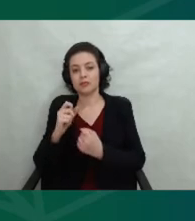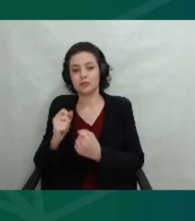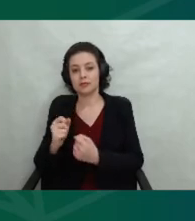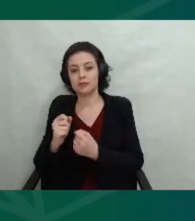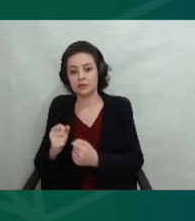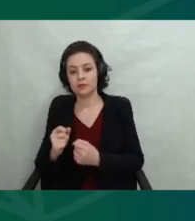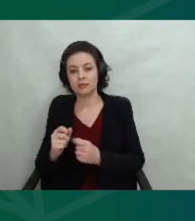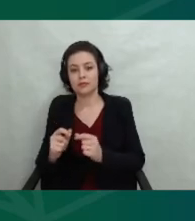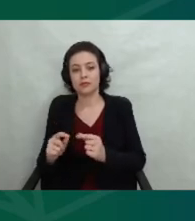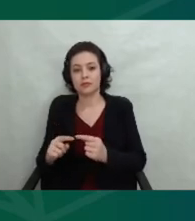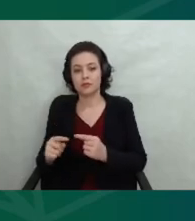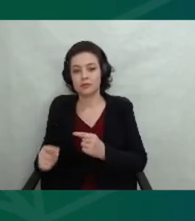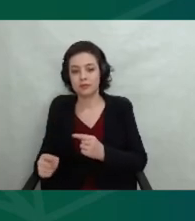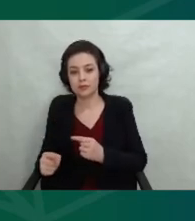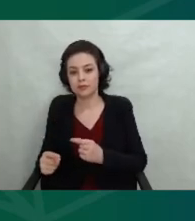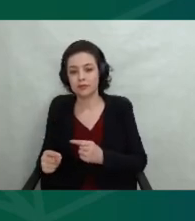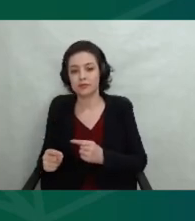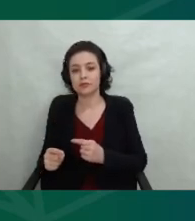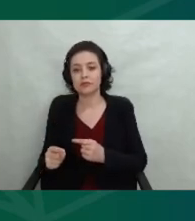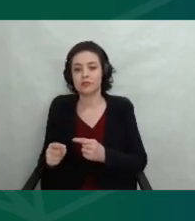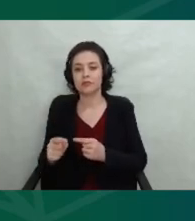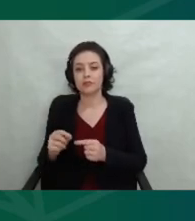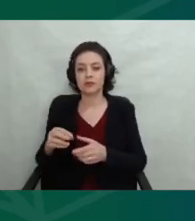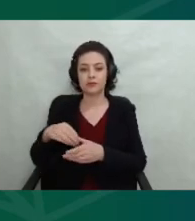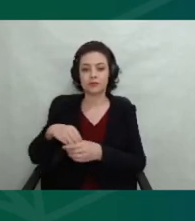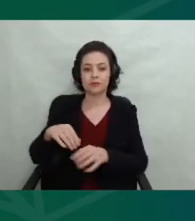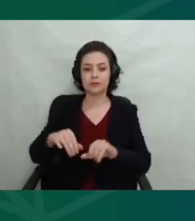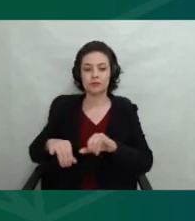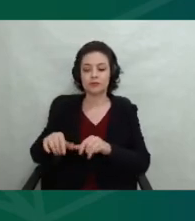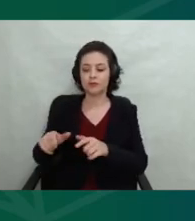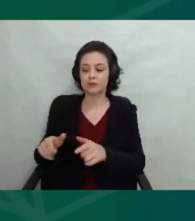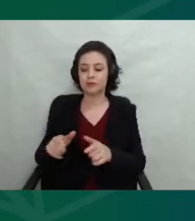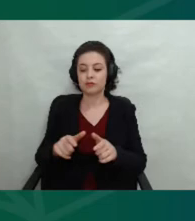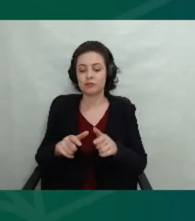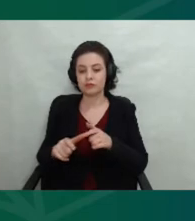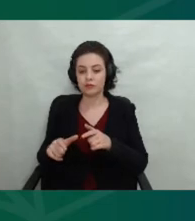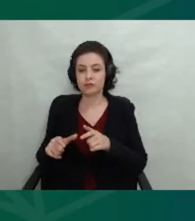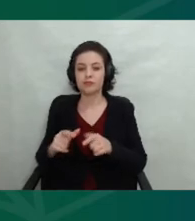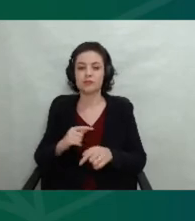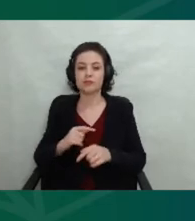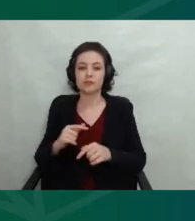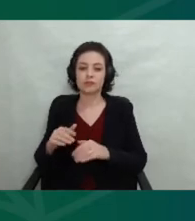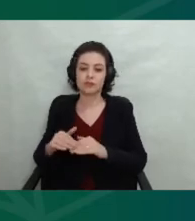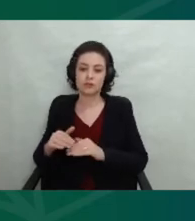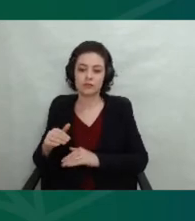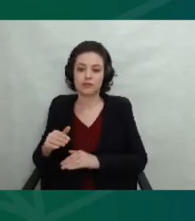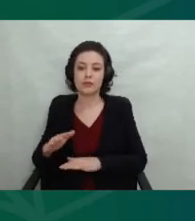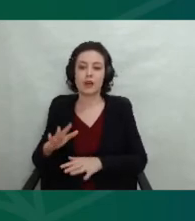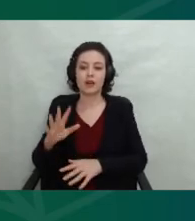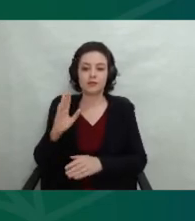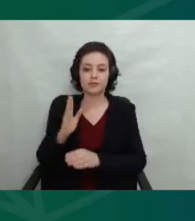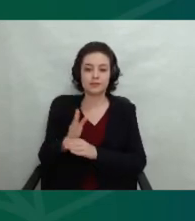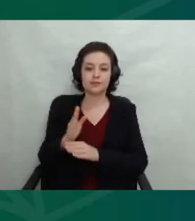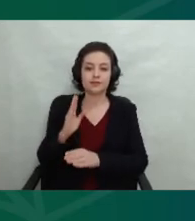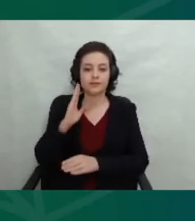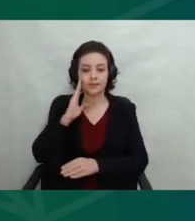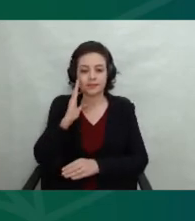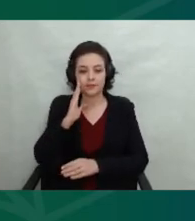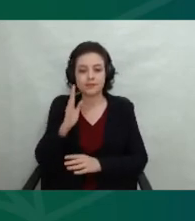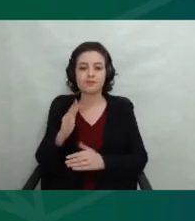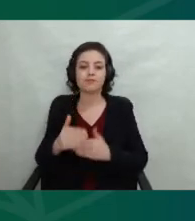de compostos existentes no ambiente. Tá? Então, sabendo disso, nós vamos testar